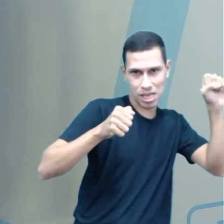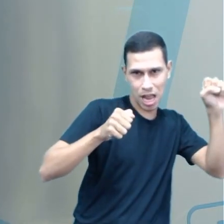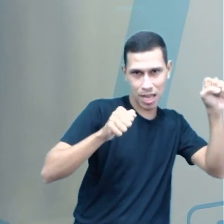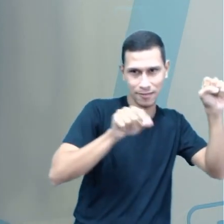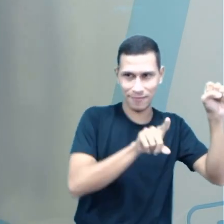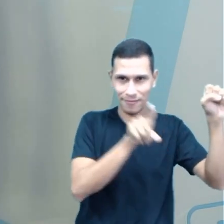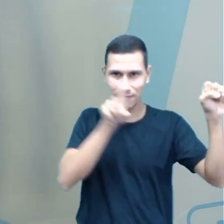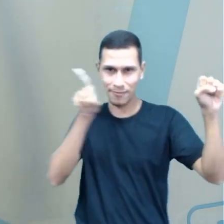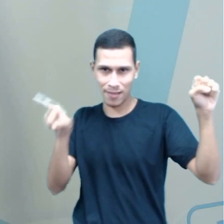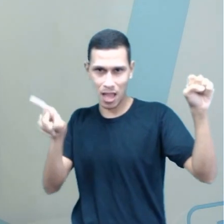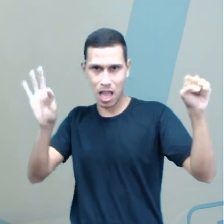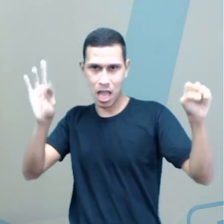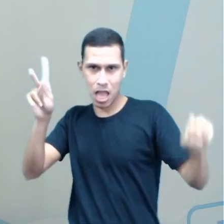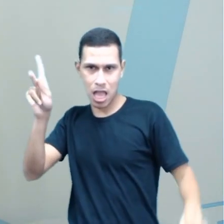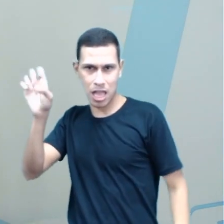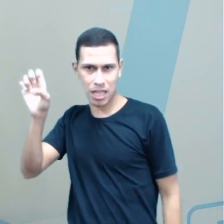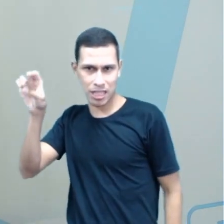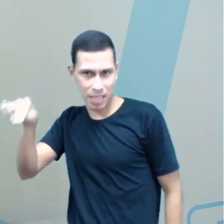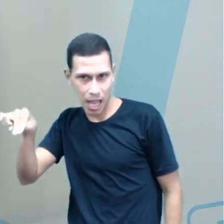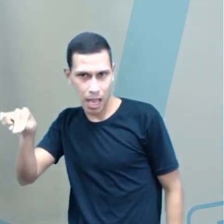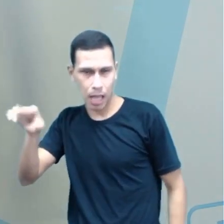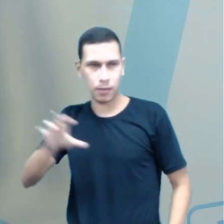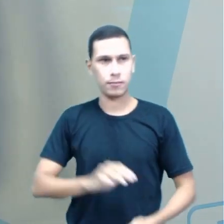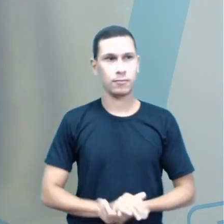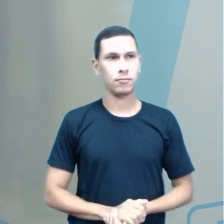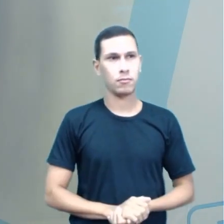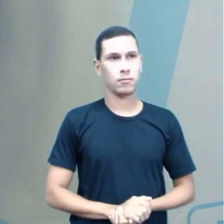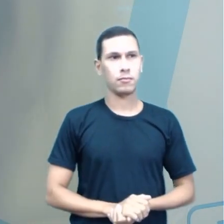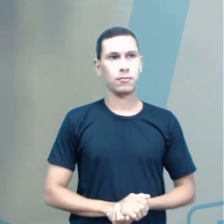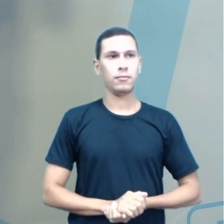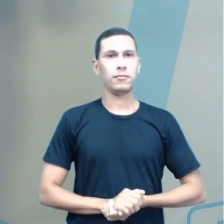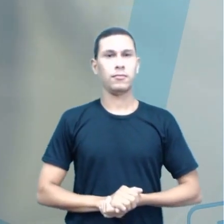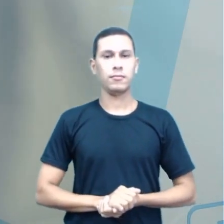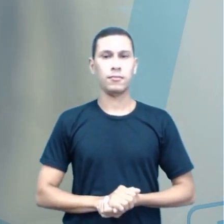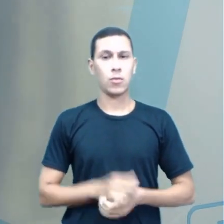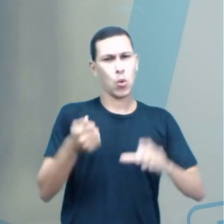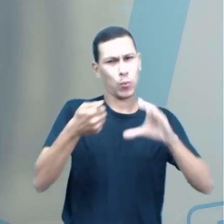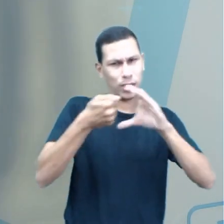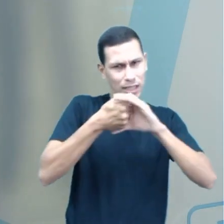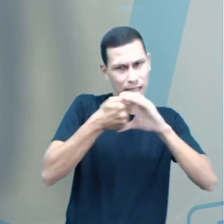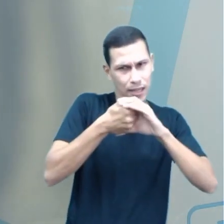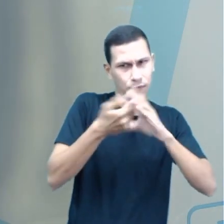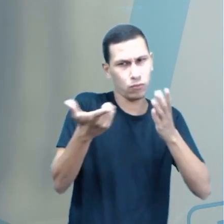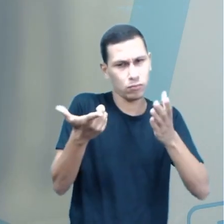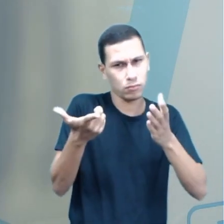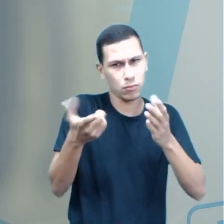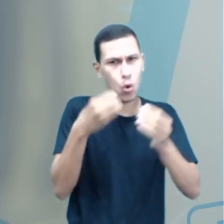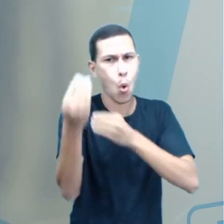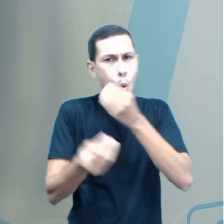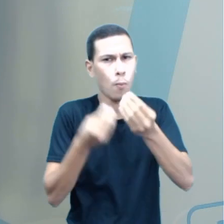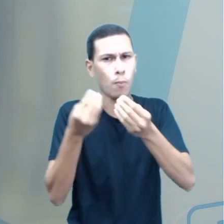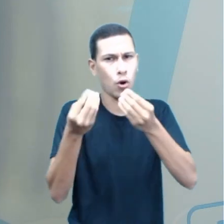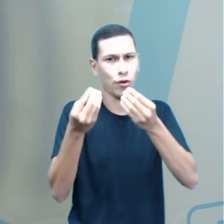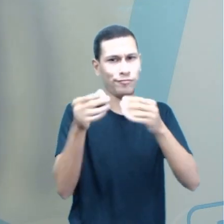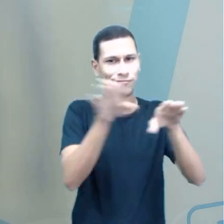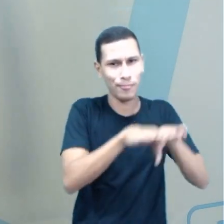após o adjetivo. Se o adjetivo for delicious, o que é que eu vou fazer para colocá-lo no comparativo de